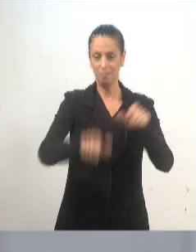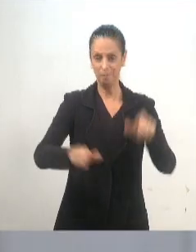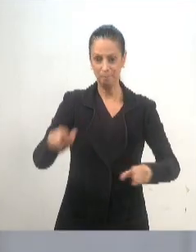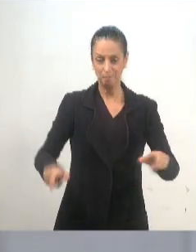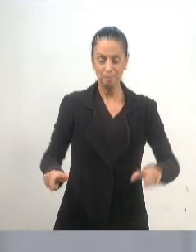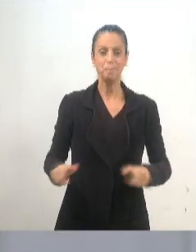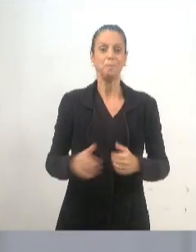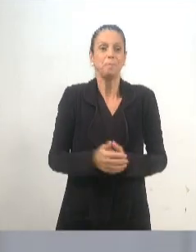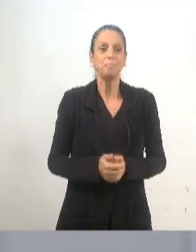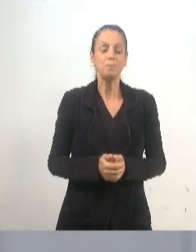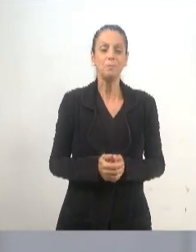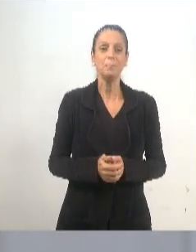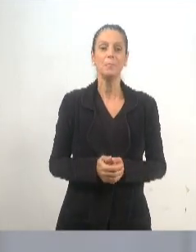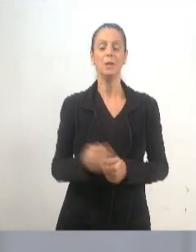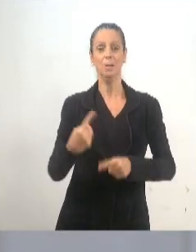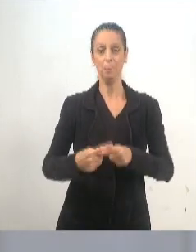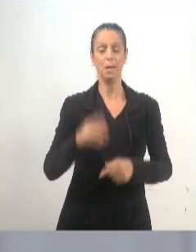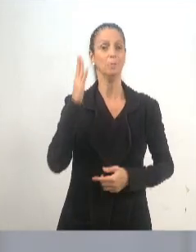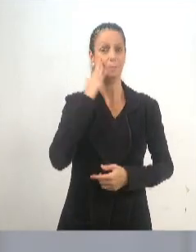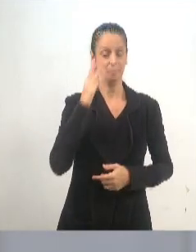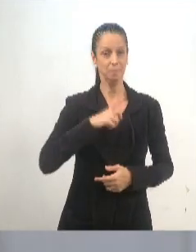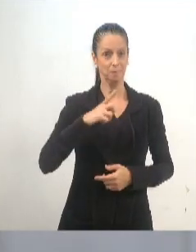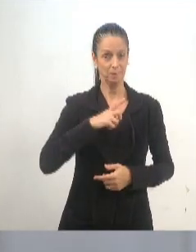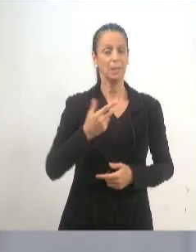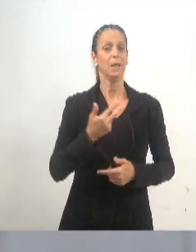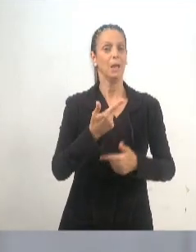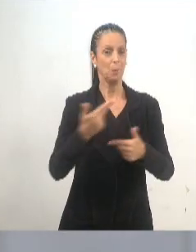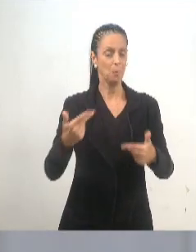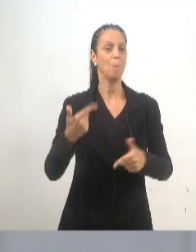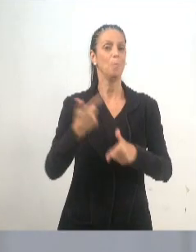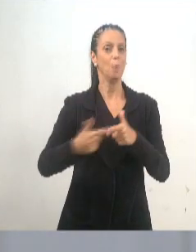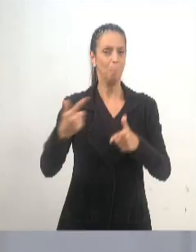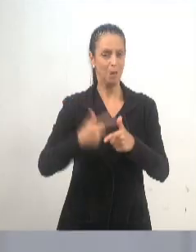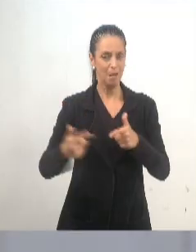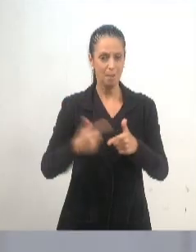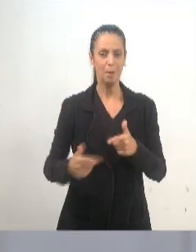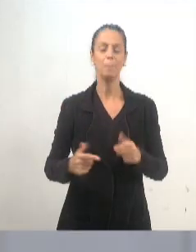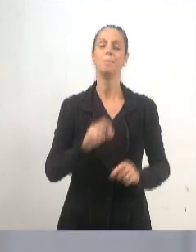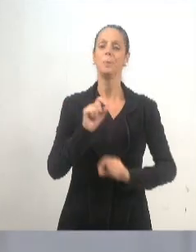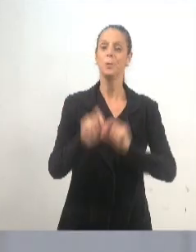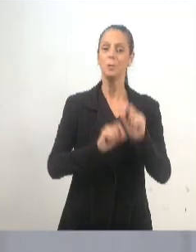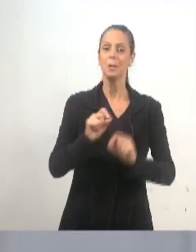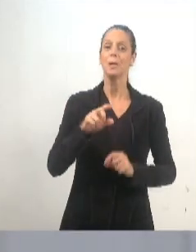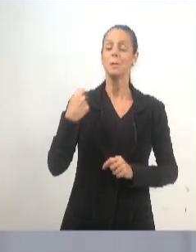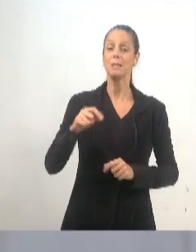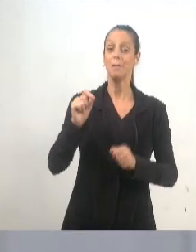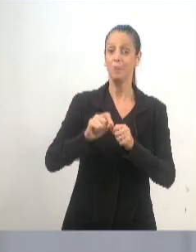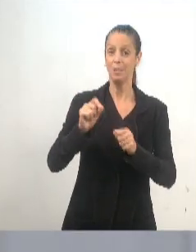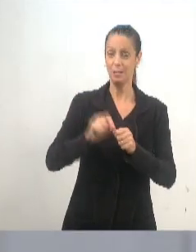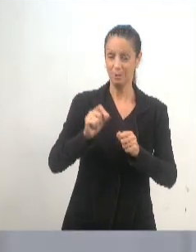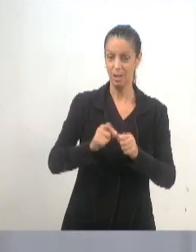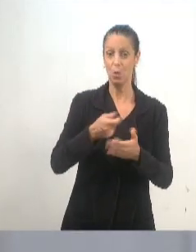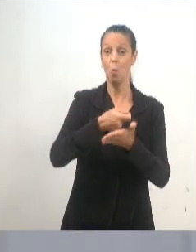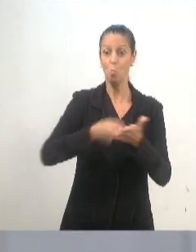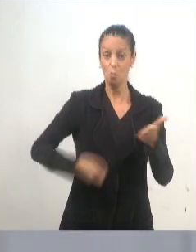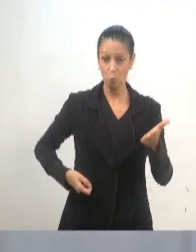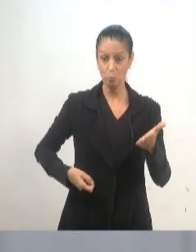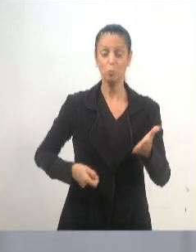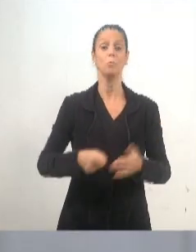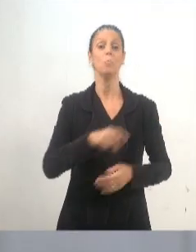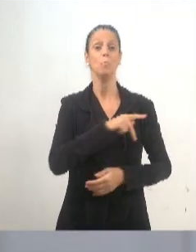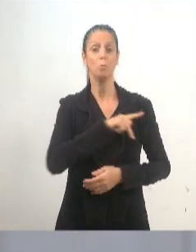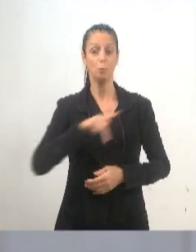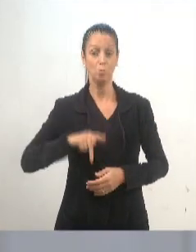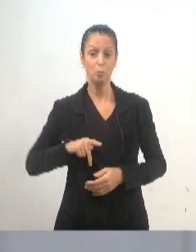tenha tanta fraude, porque fraude com certeza vai ter que fazer concurso público para aumentar a quantidade de pessoas a